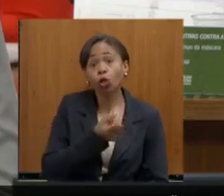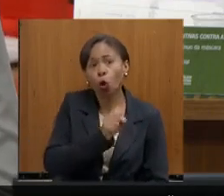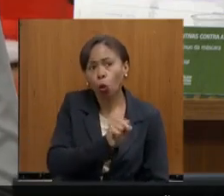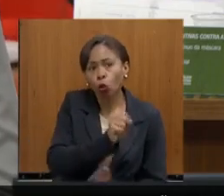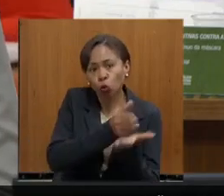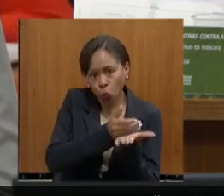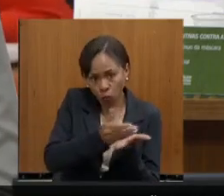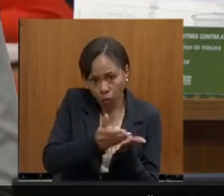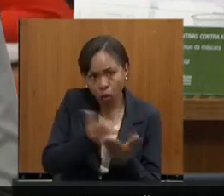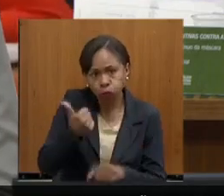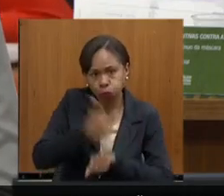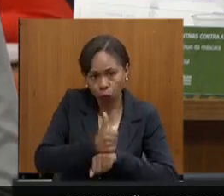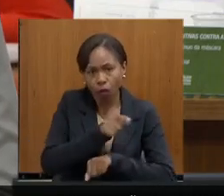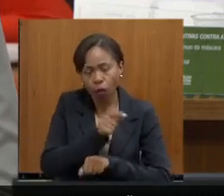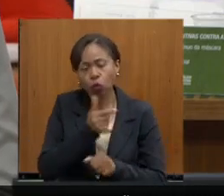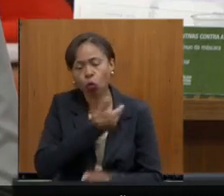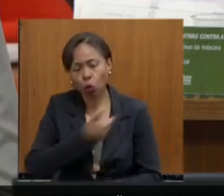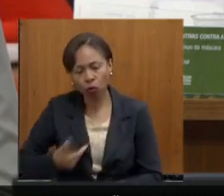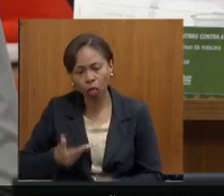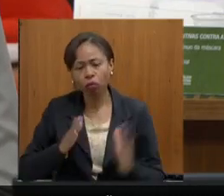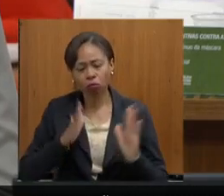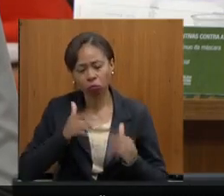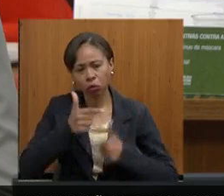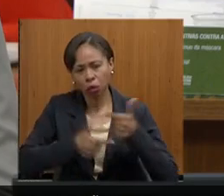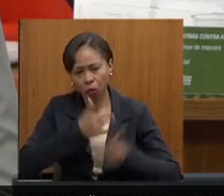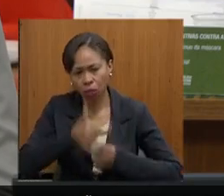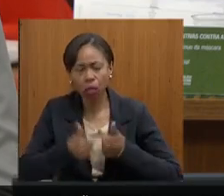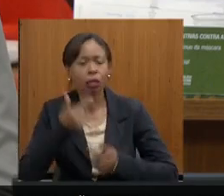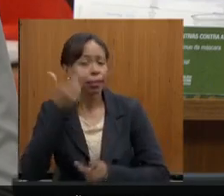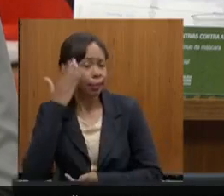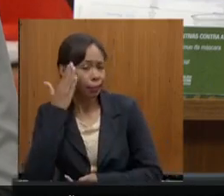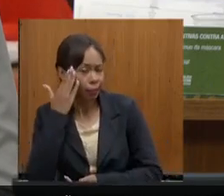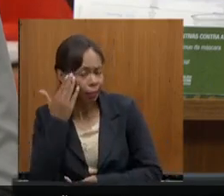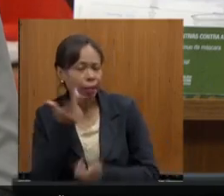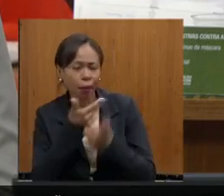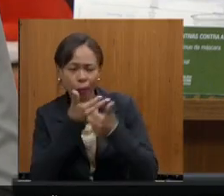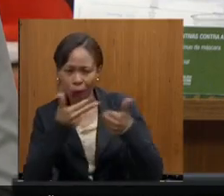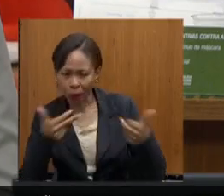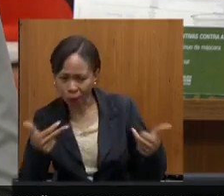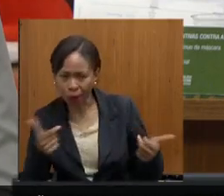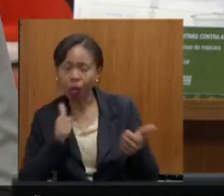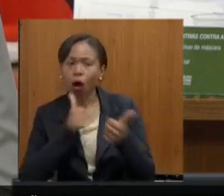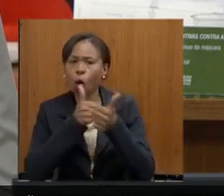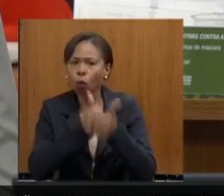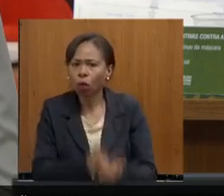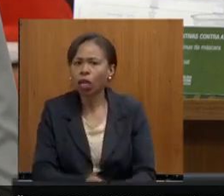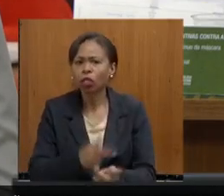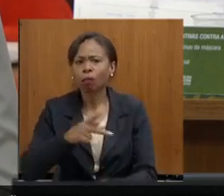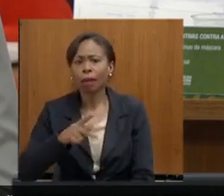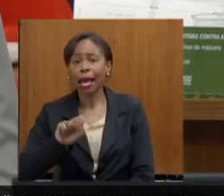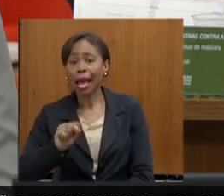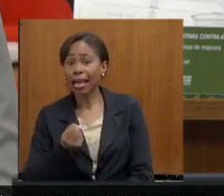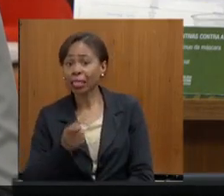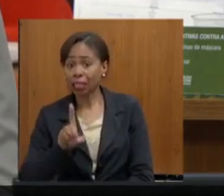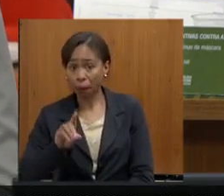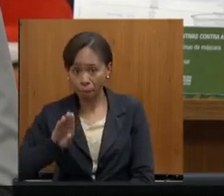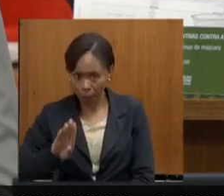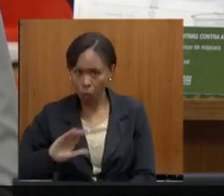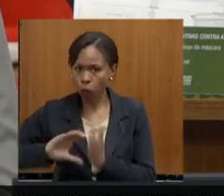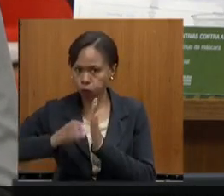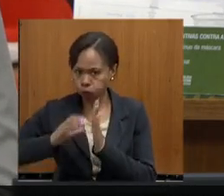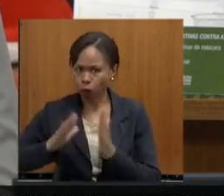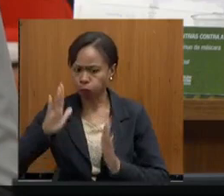sei as coisas como aconteciam acompanhei a gestão do PSDB viu tanto foi uma gestão